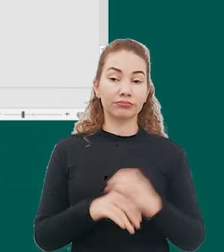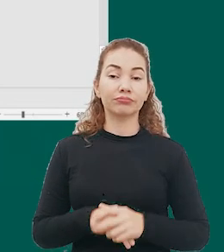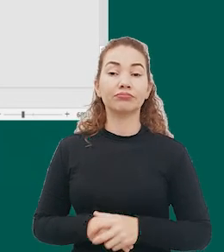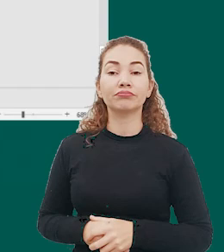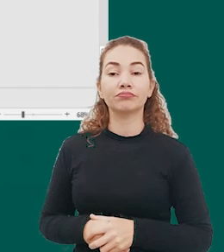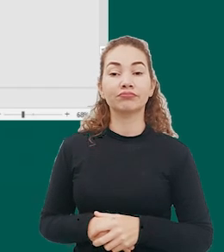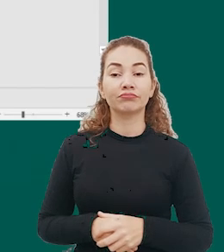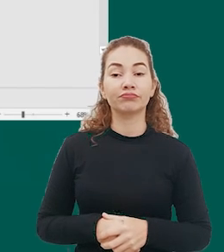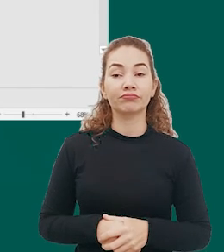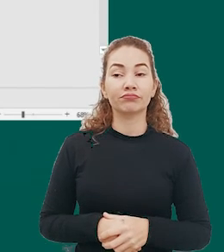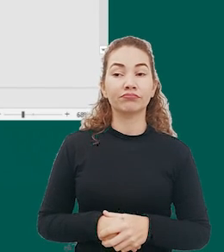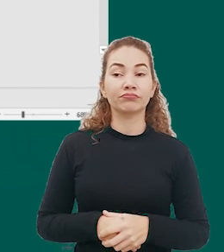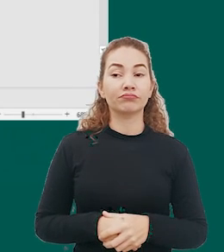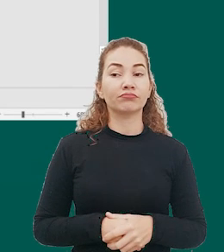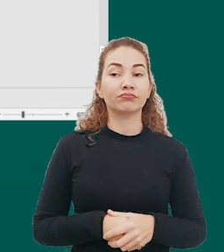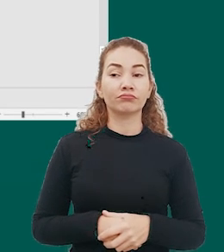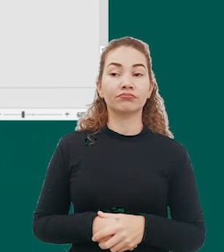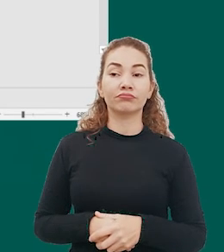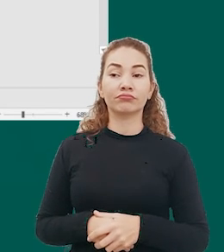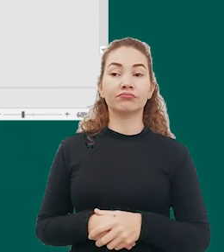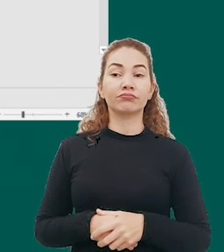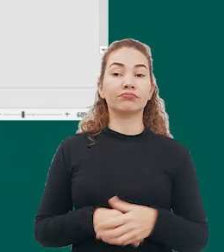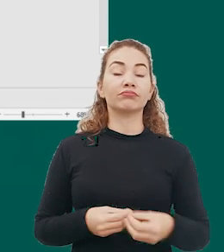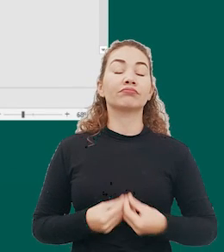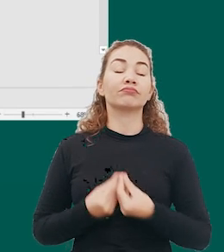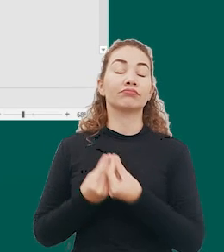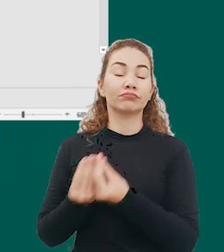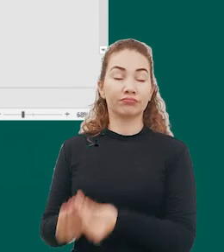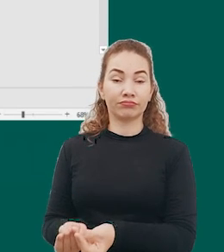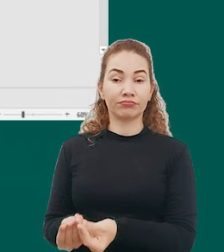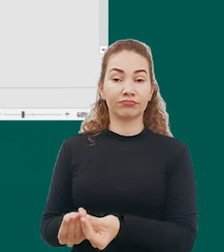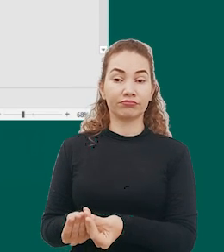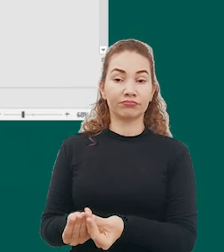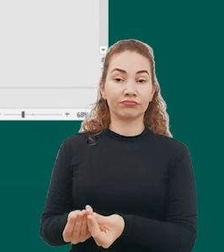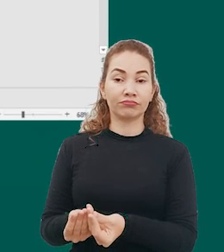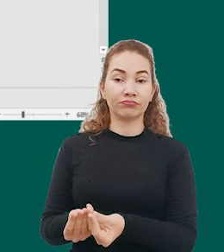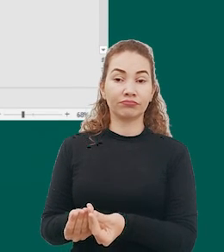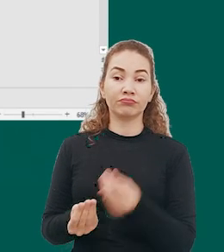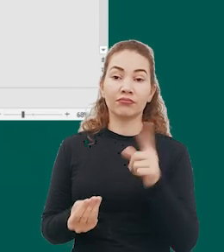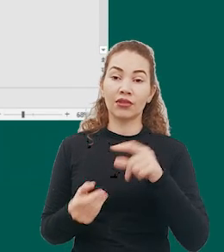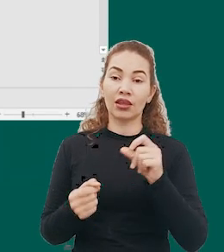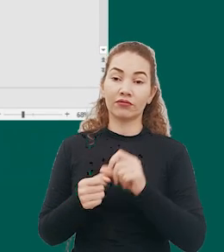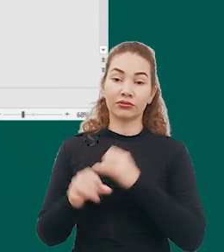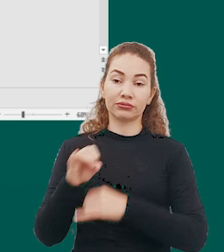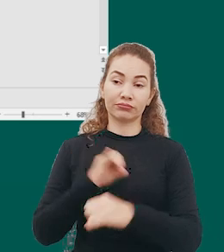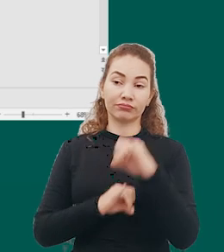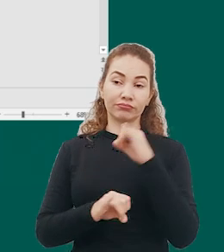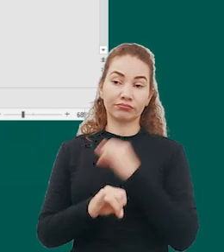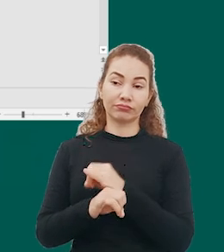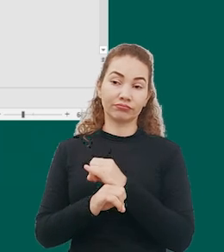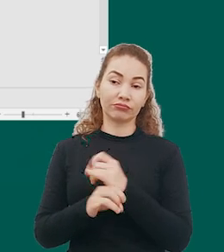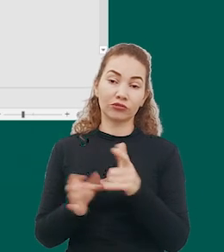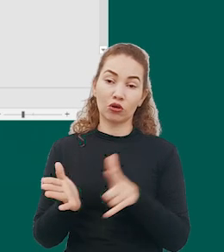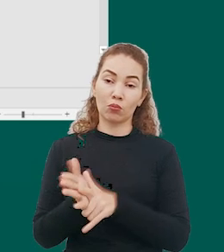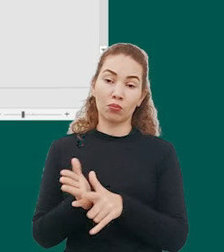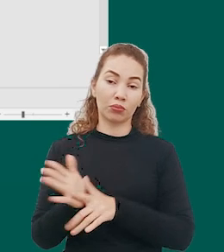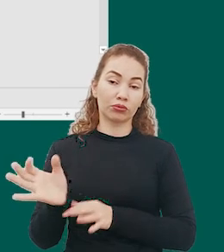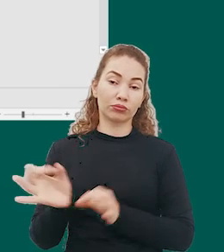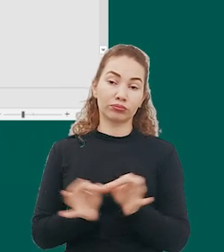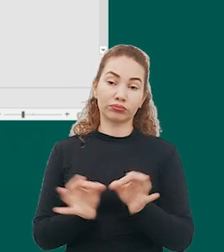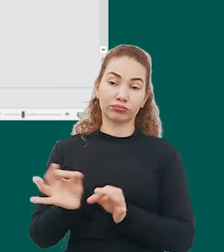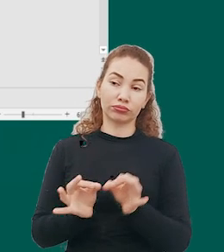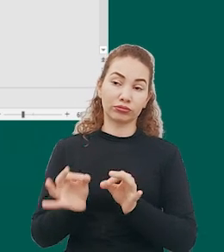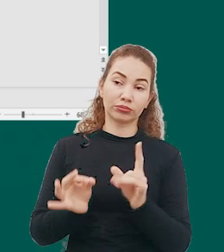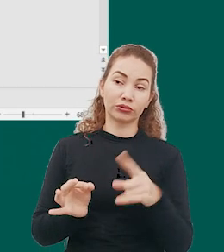165,74. A entrega ela é feita pela internet, né, no próprio programa que